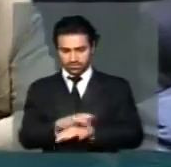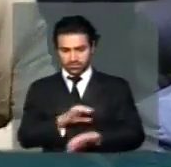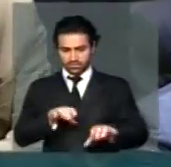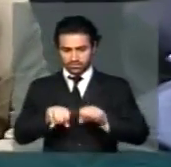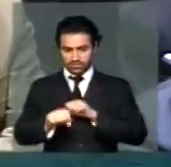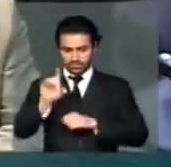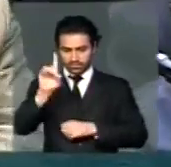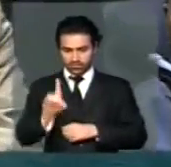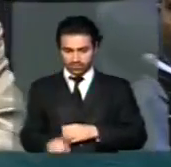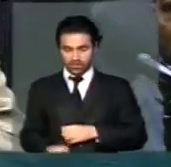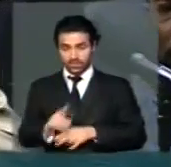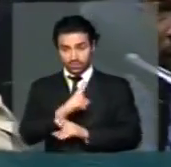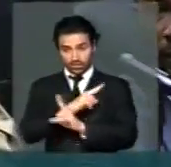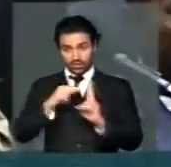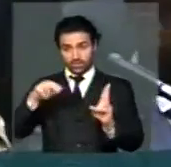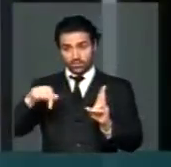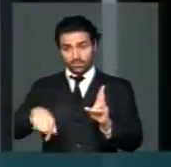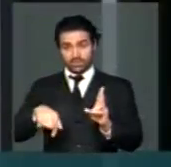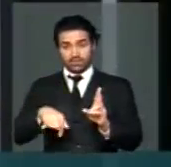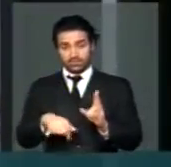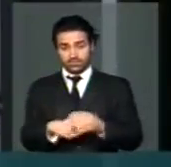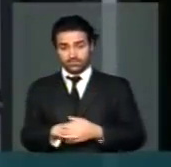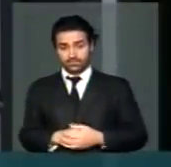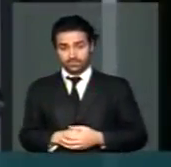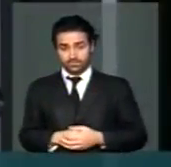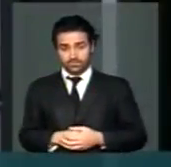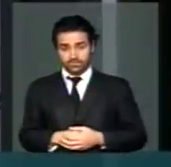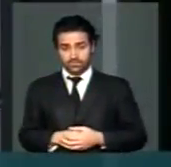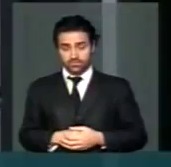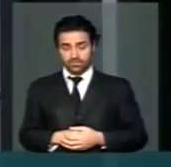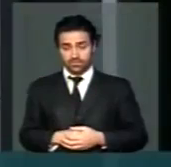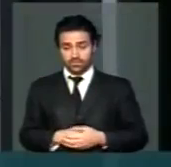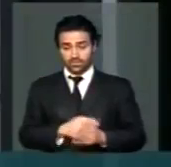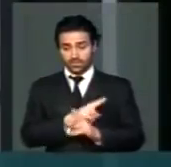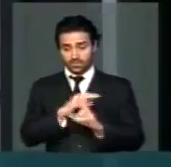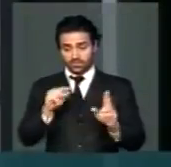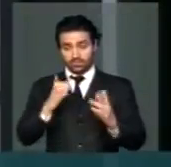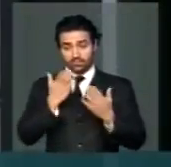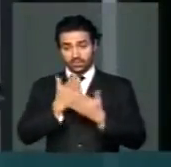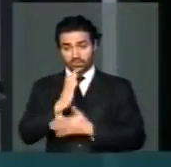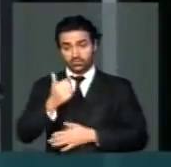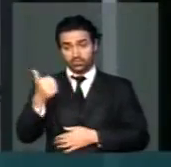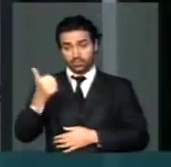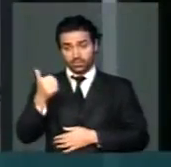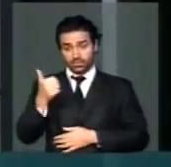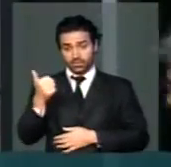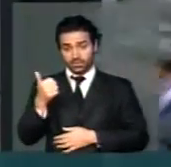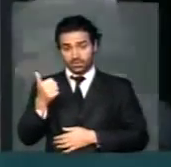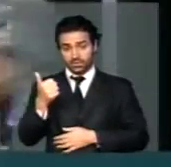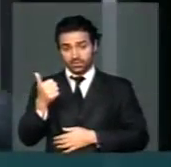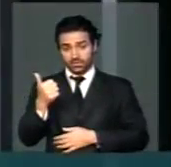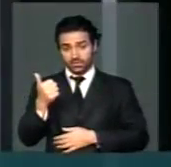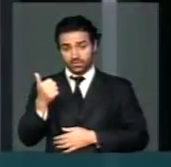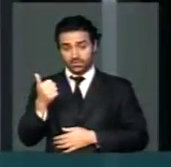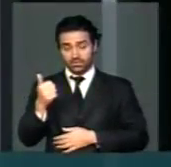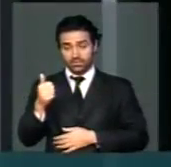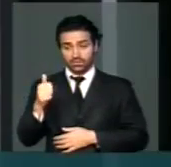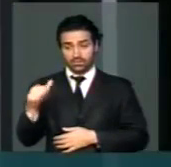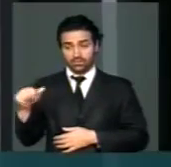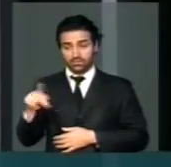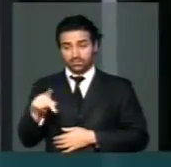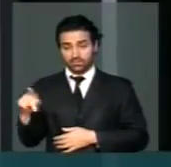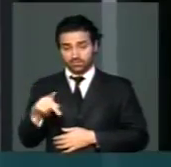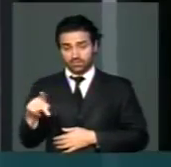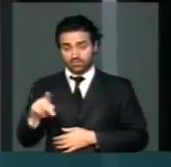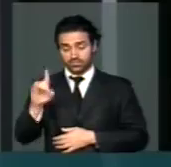na Universidade de Brasília. Nessa mesma universidade ele passa em primeiro lugar para se tornar professor de Direito